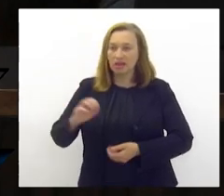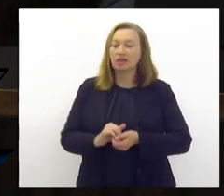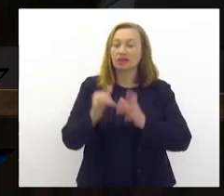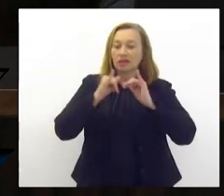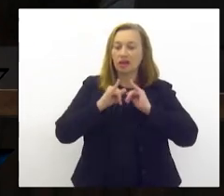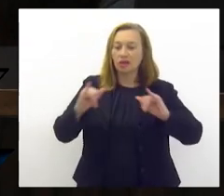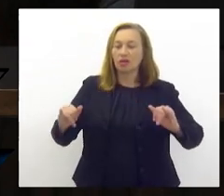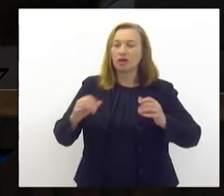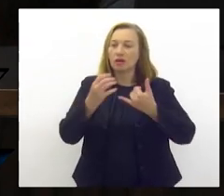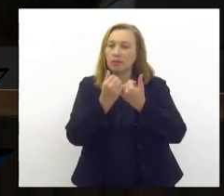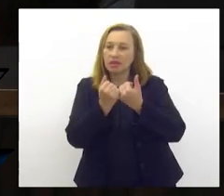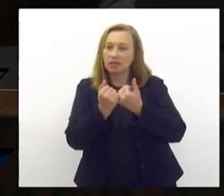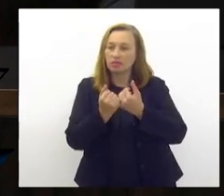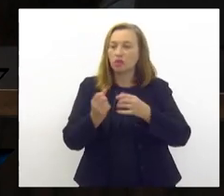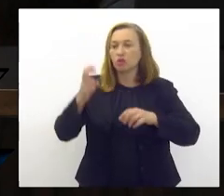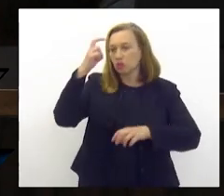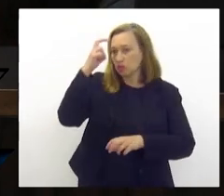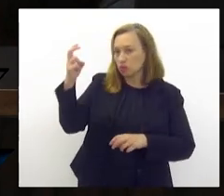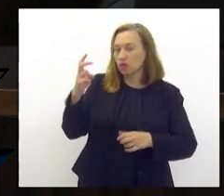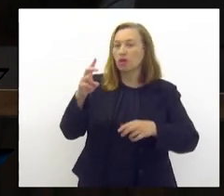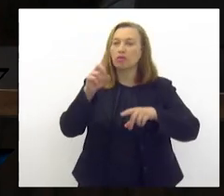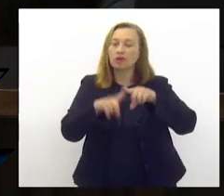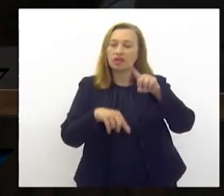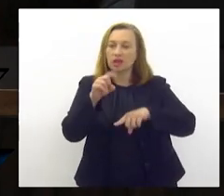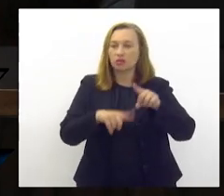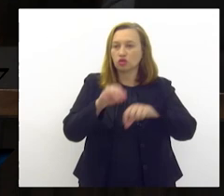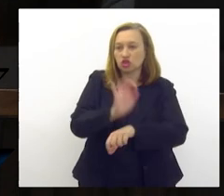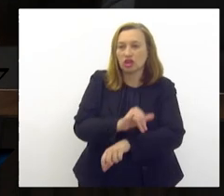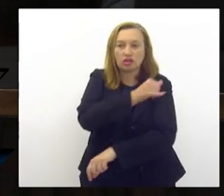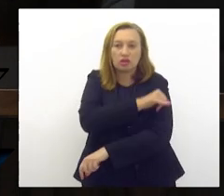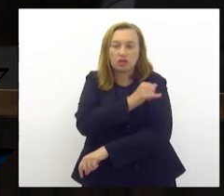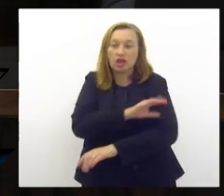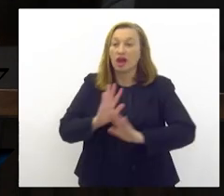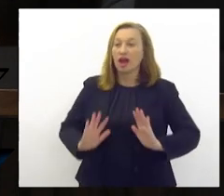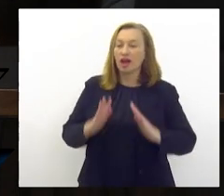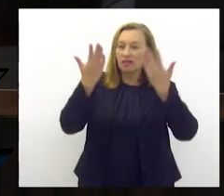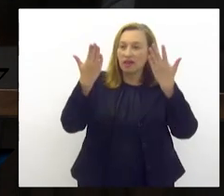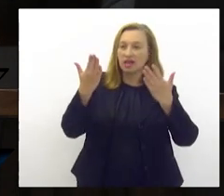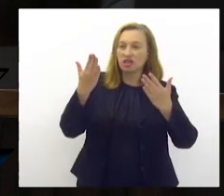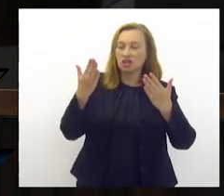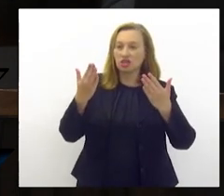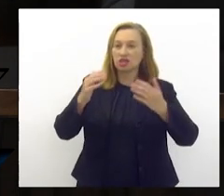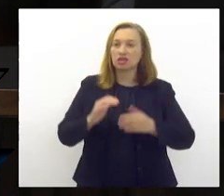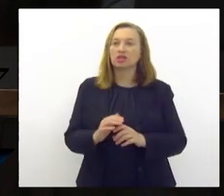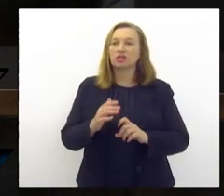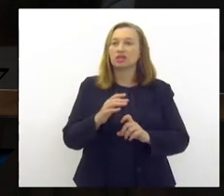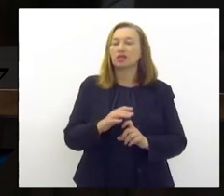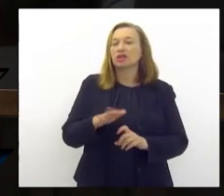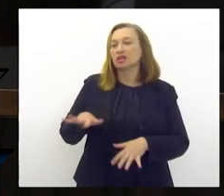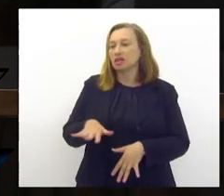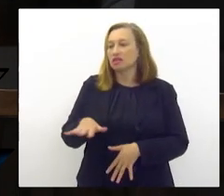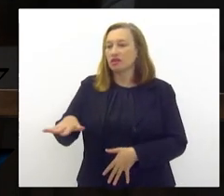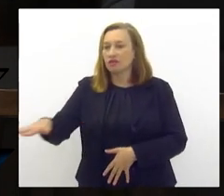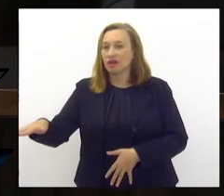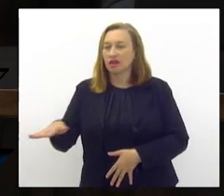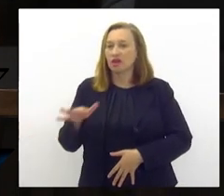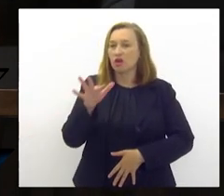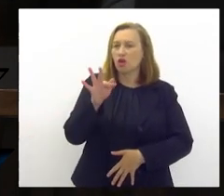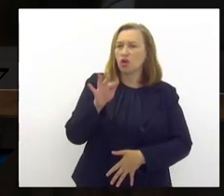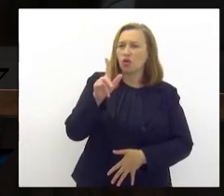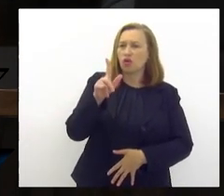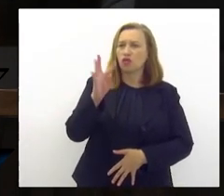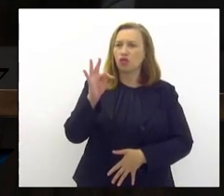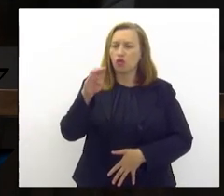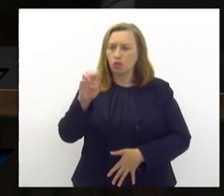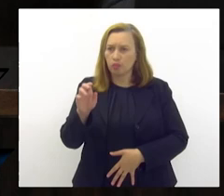declara patrimônio cultural e material do Estado do Rio de Janeiro a festa literária das periferias, FLUP. Pareceres